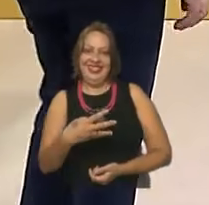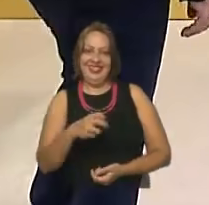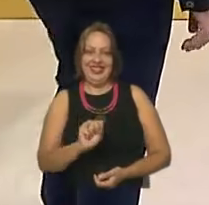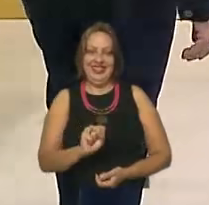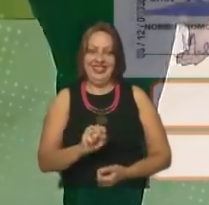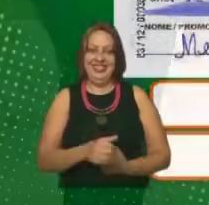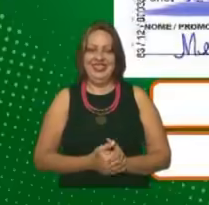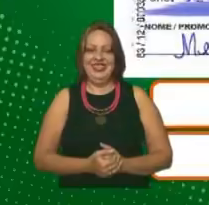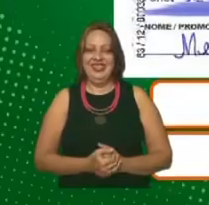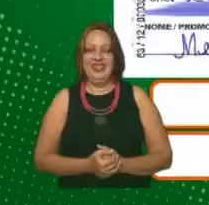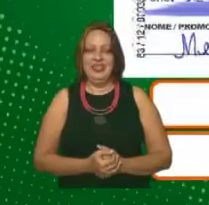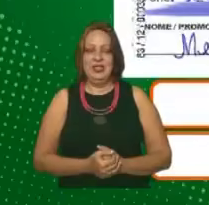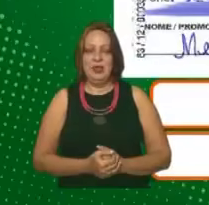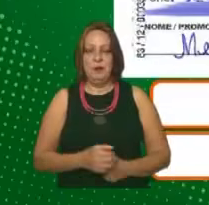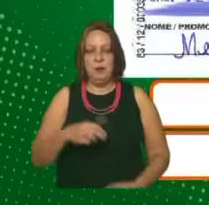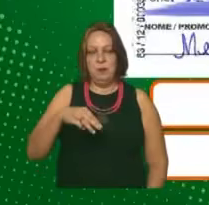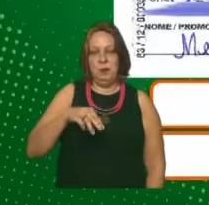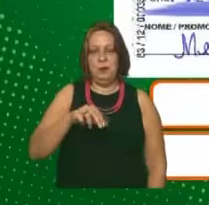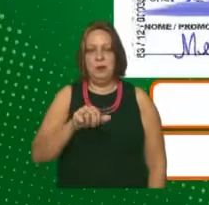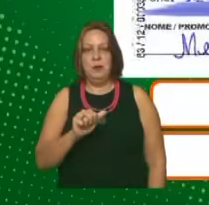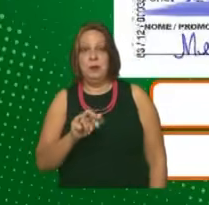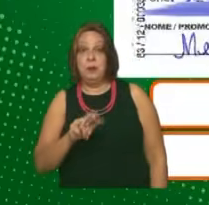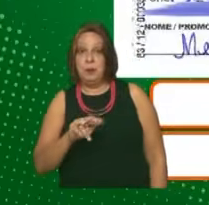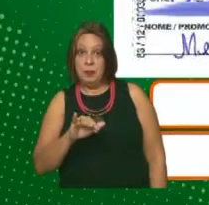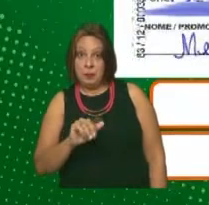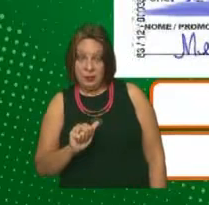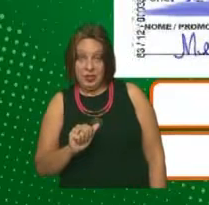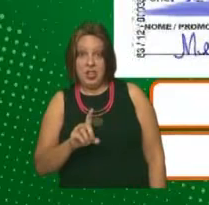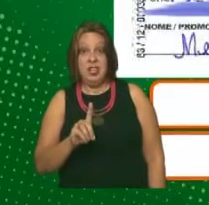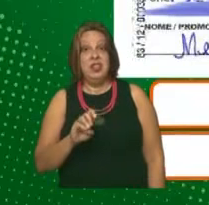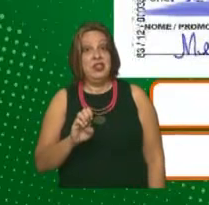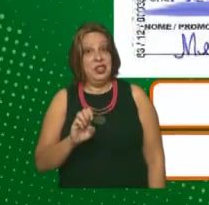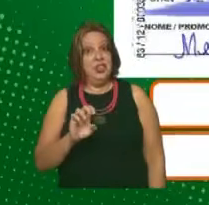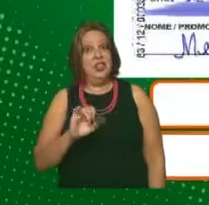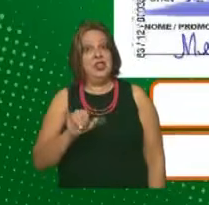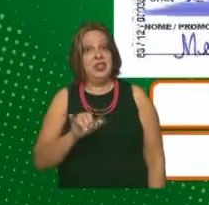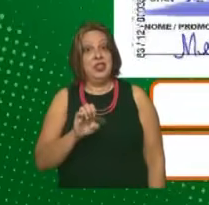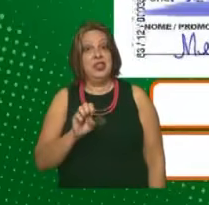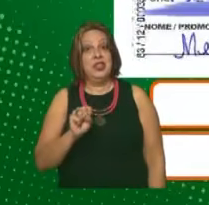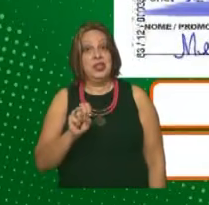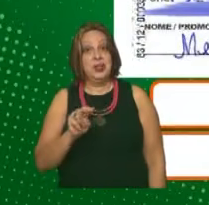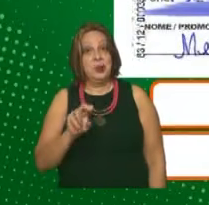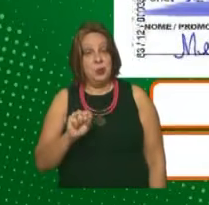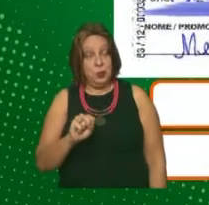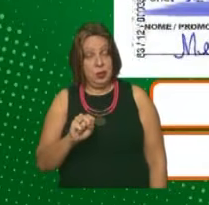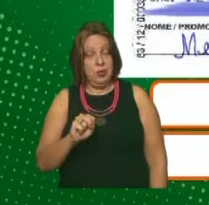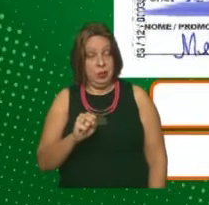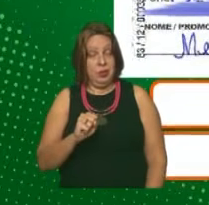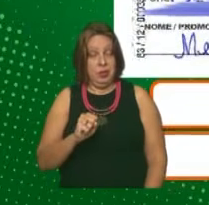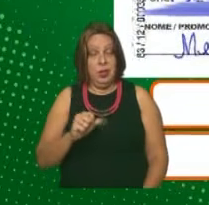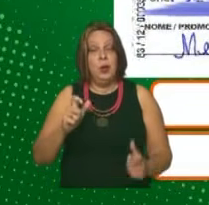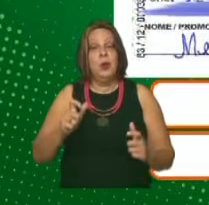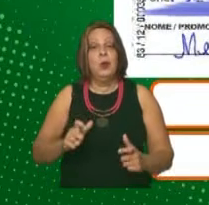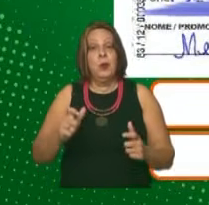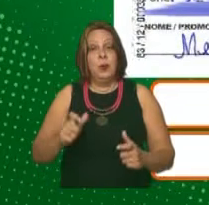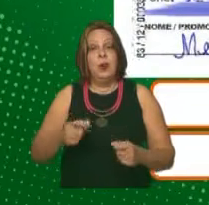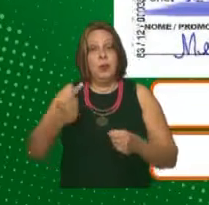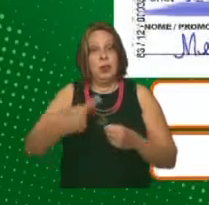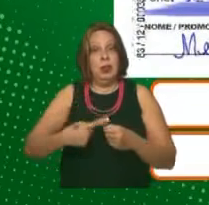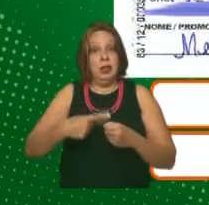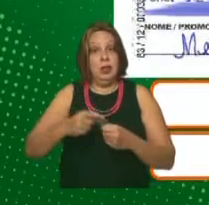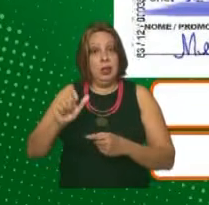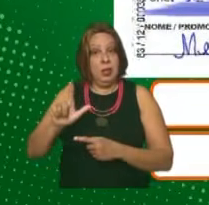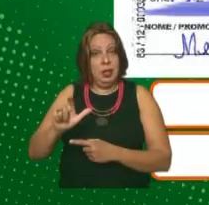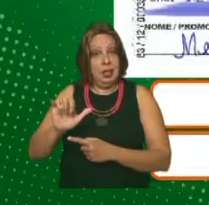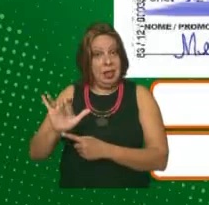057148. Foi a Maria de Jesus Santos. Ô, Maria, você que é de Lagarto, adquiriu aí, ó, no ponto de venda,